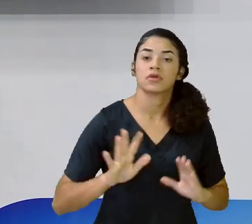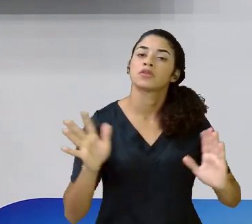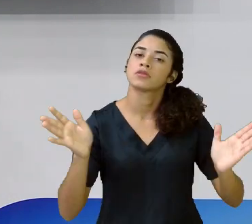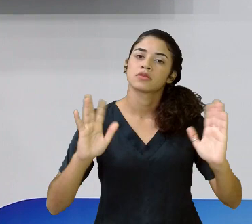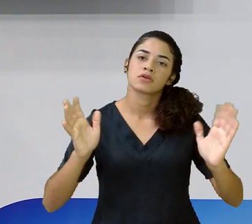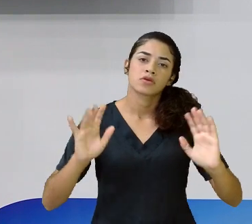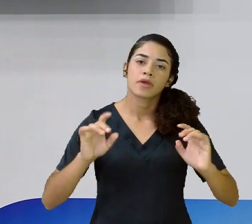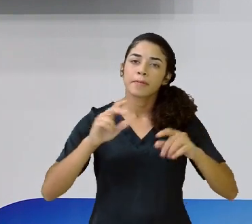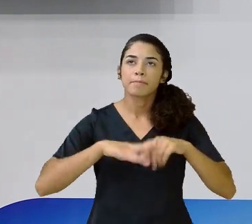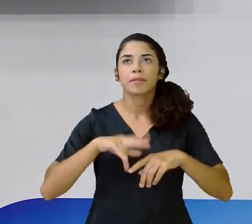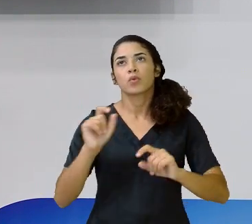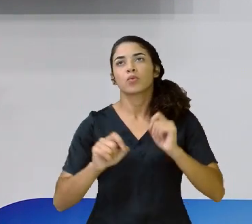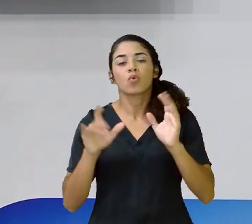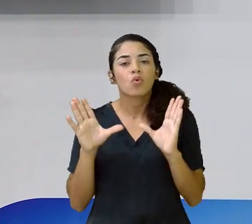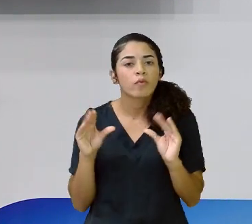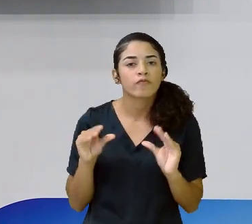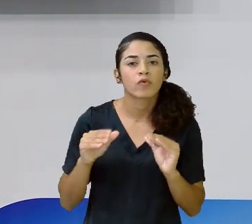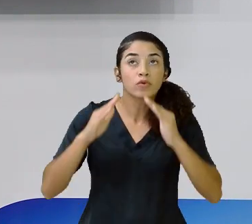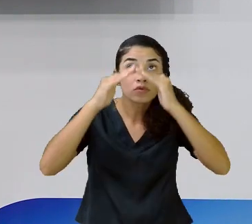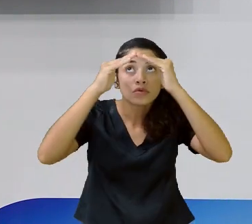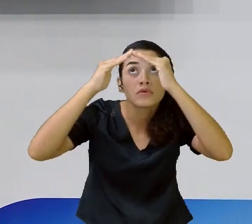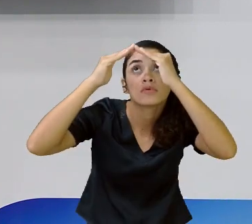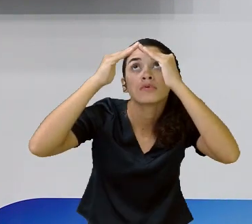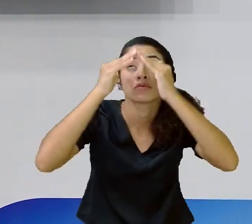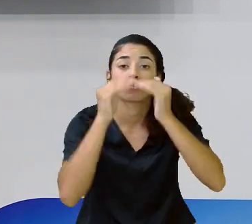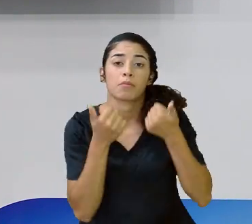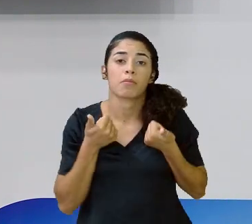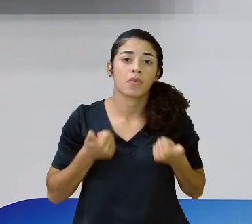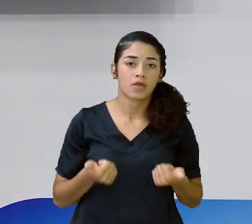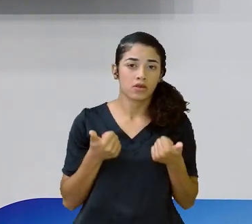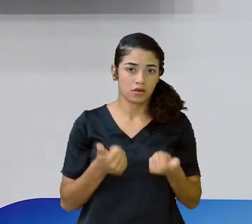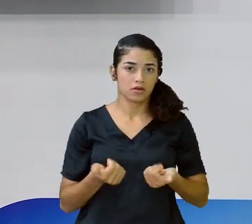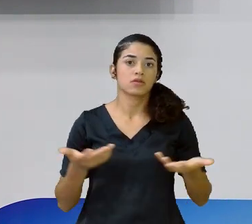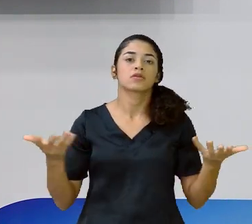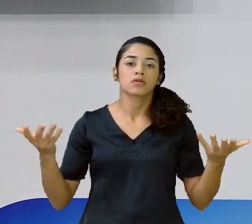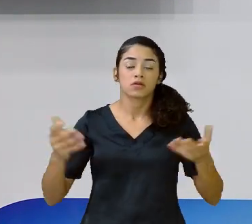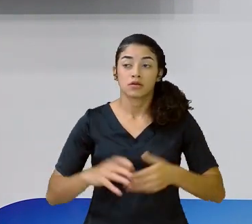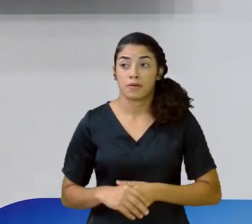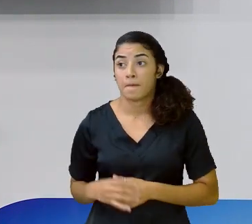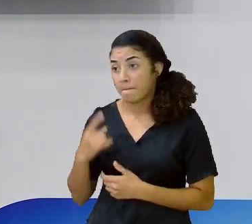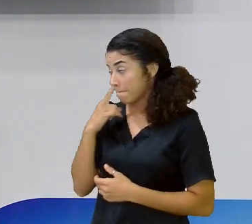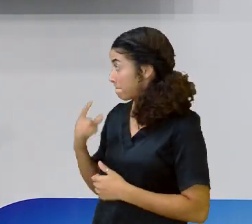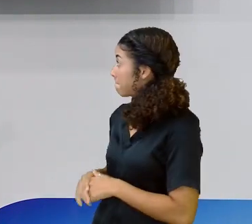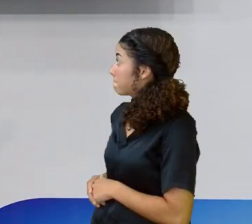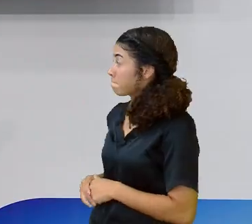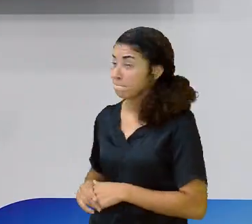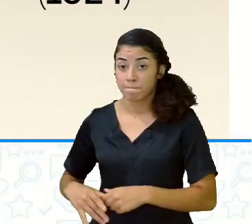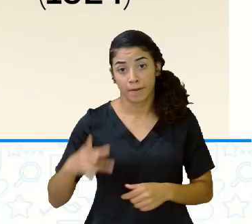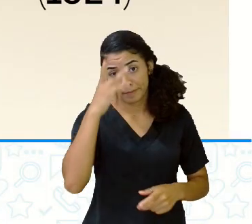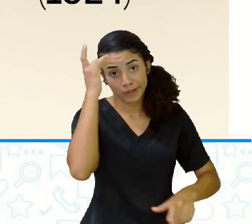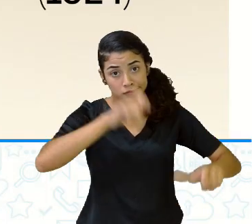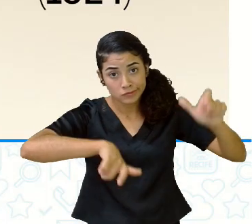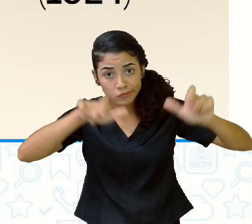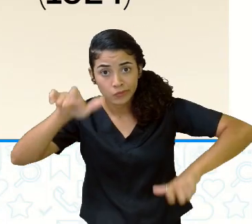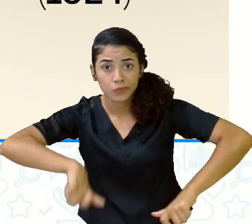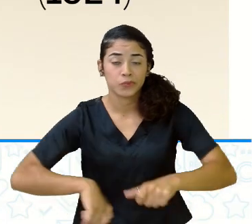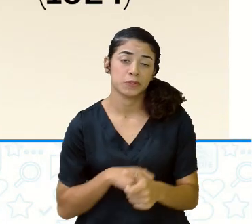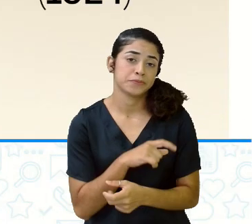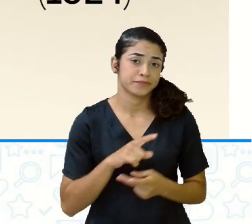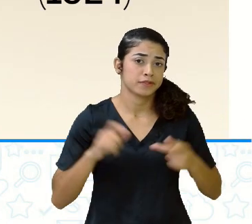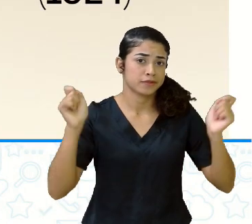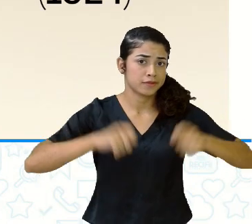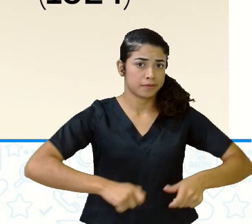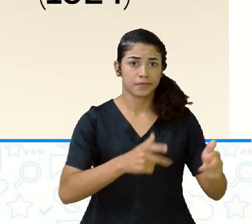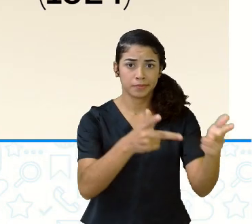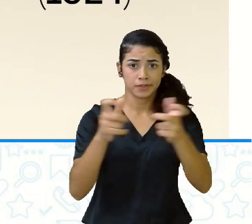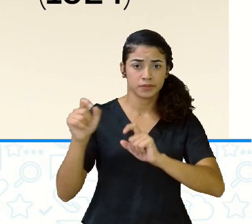seu conforto. Então, eles foram tentando aqui se organizar, e aqui a gente está vendo um pouquinho das pessoas, a gente observa aqui nesse quadro